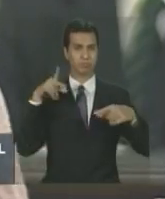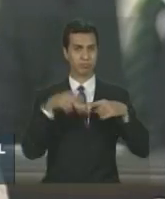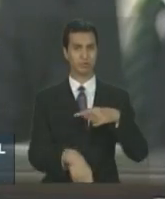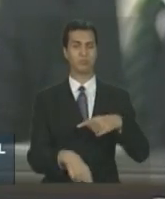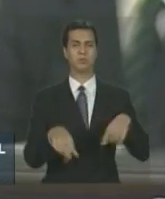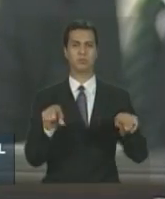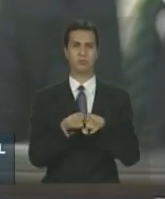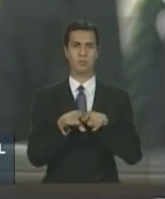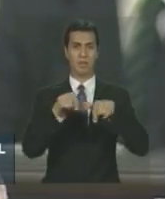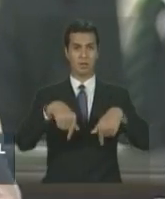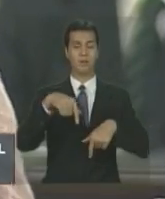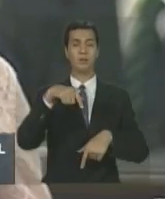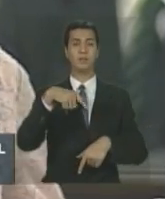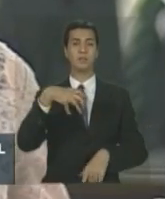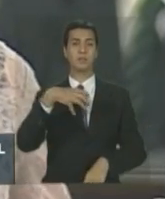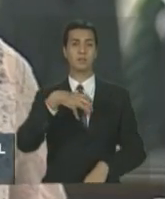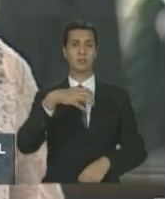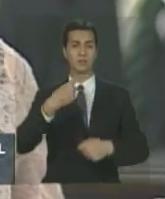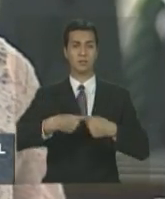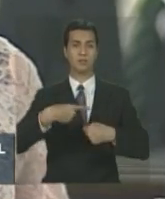intimamente à